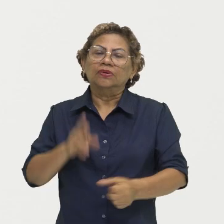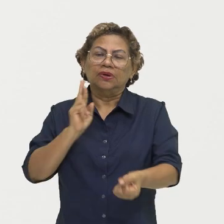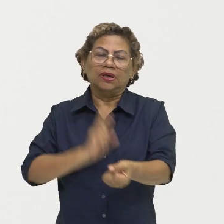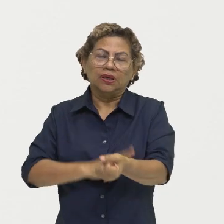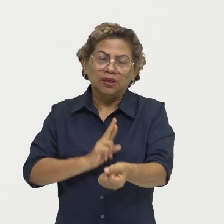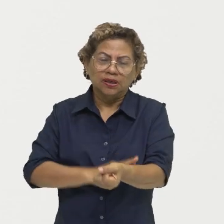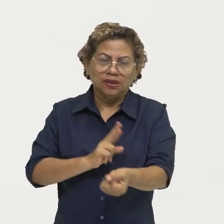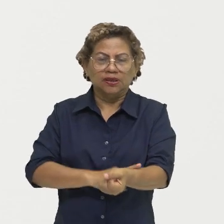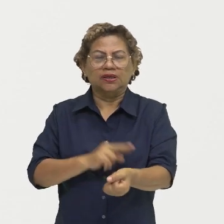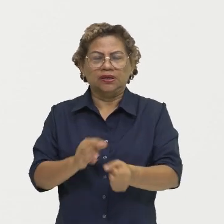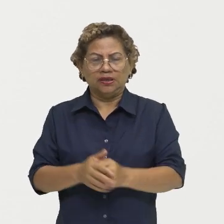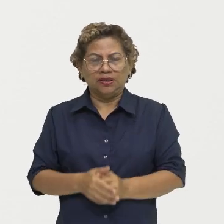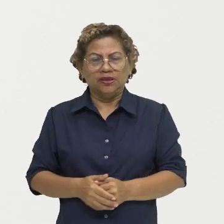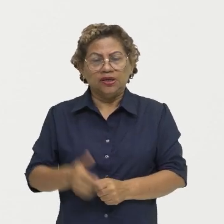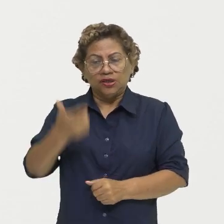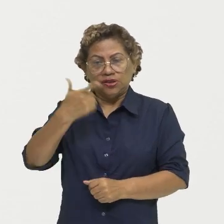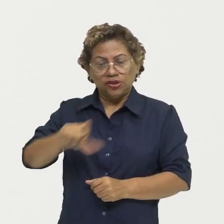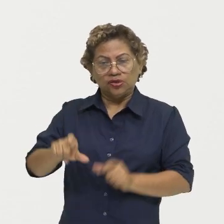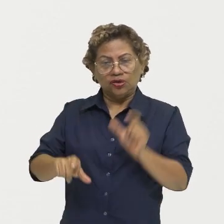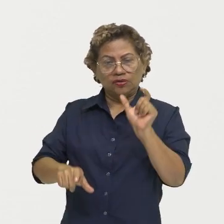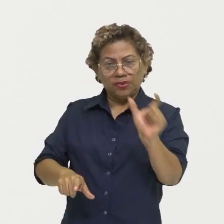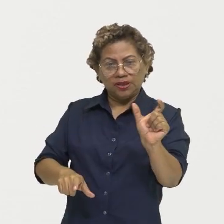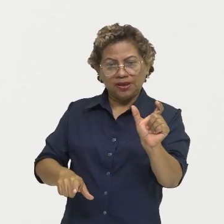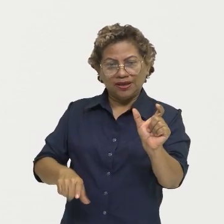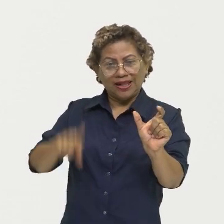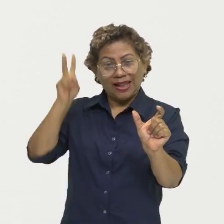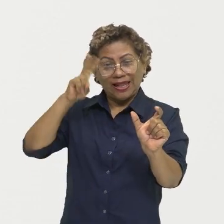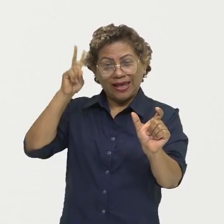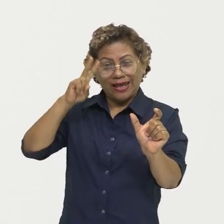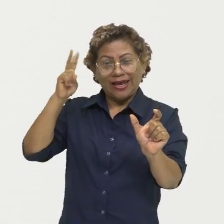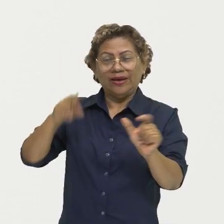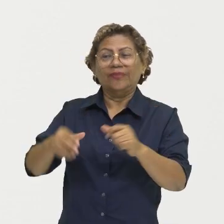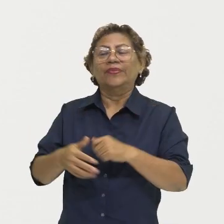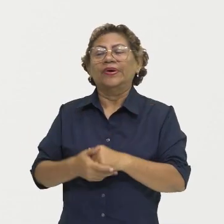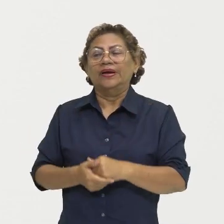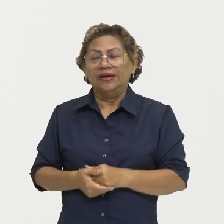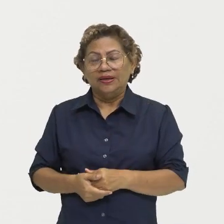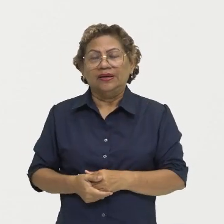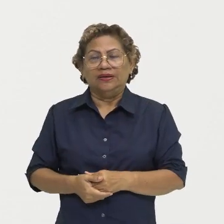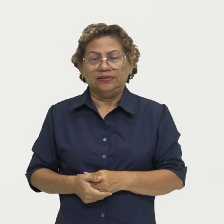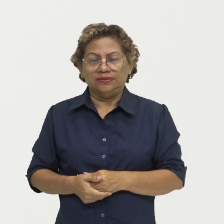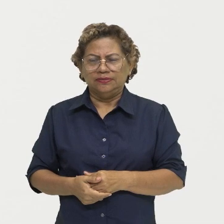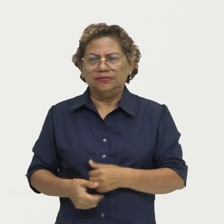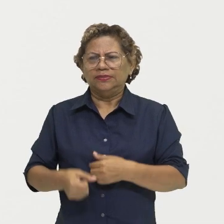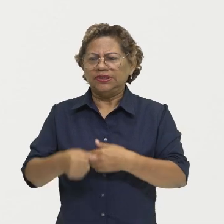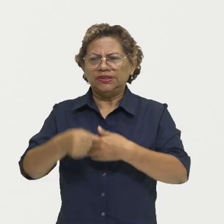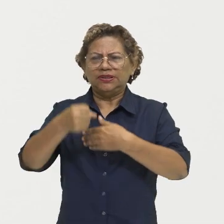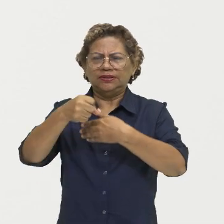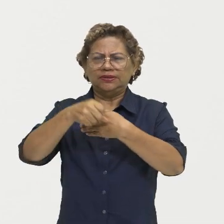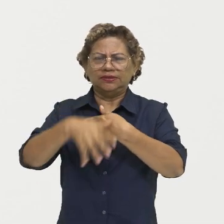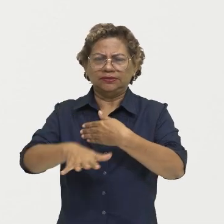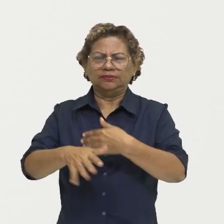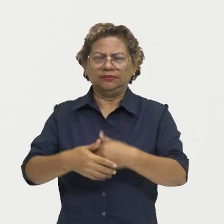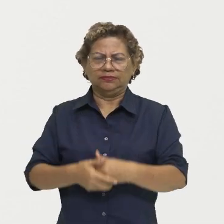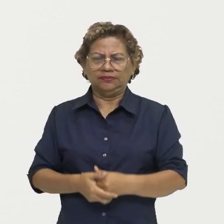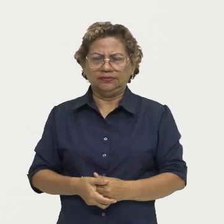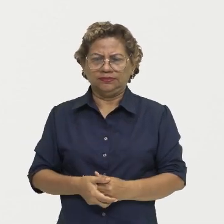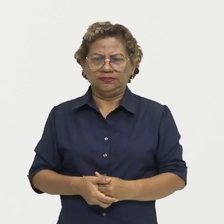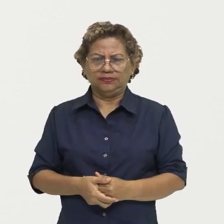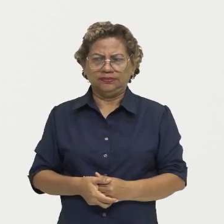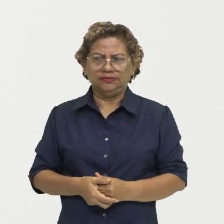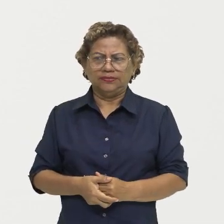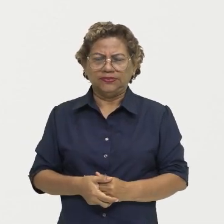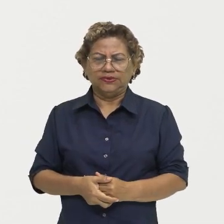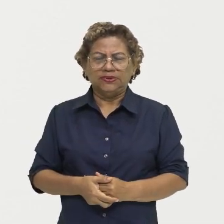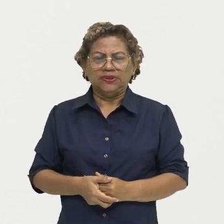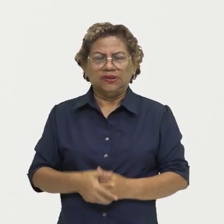rimas, das figuras de linguagem. Lembre-se das figuras de linguagem, porque ela constitui a linguagem denotativa, esse mundo,